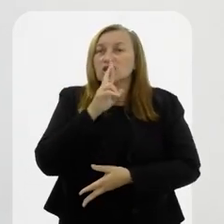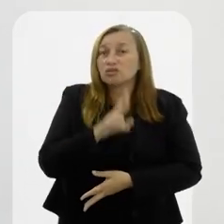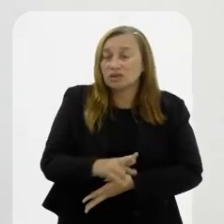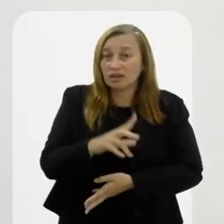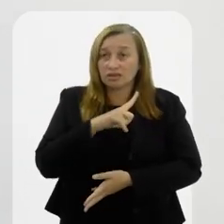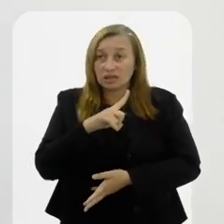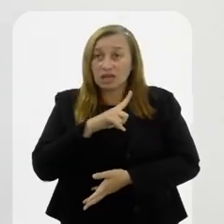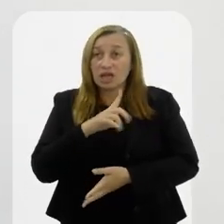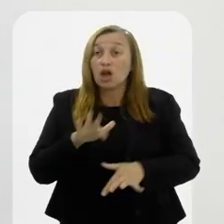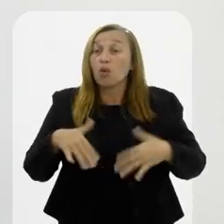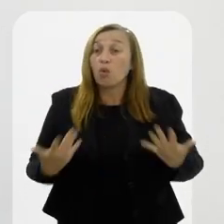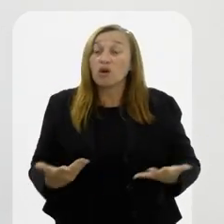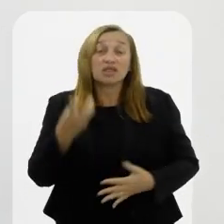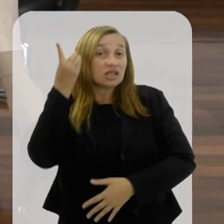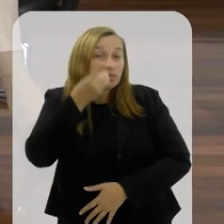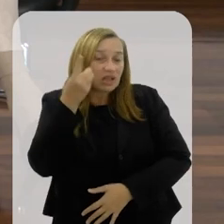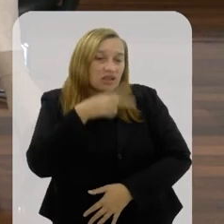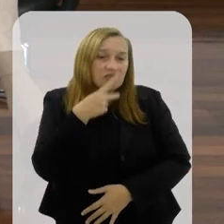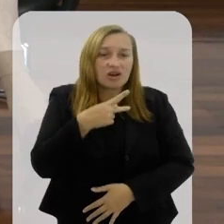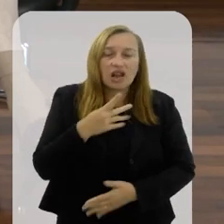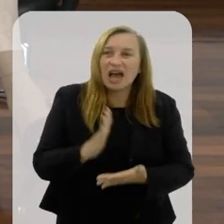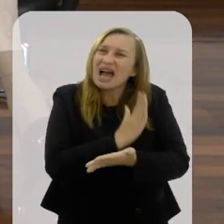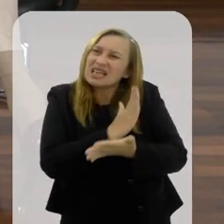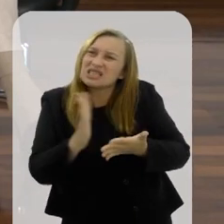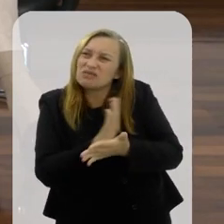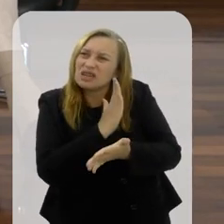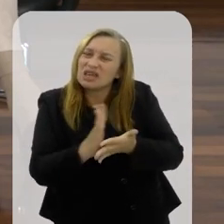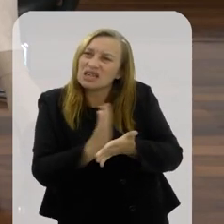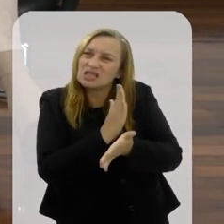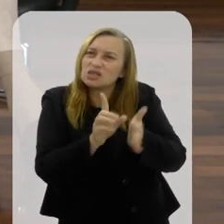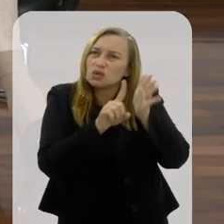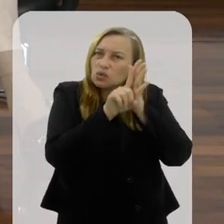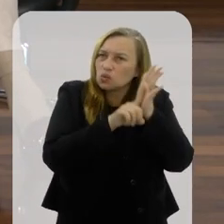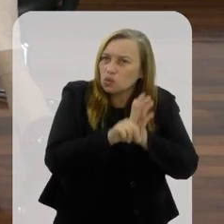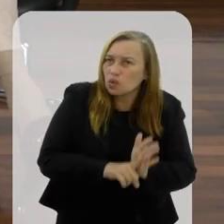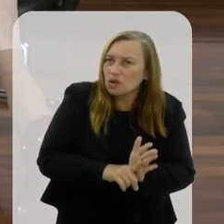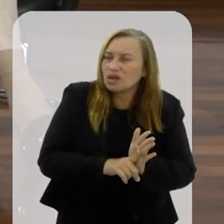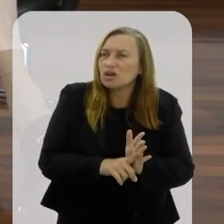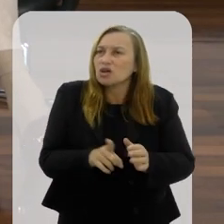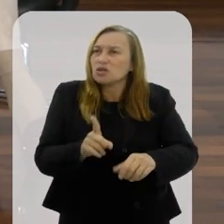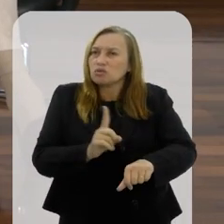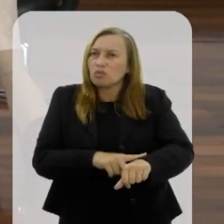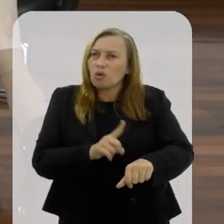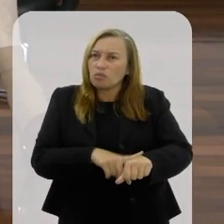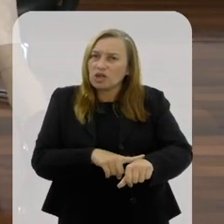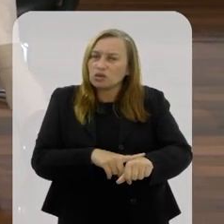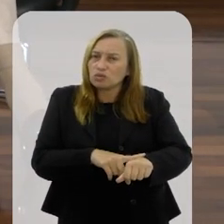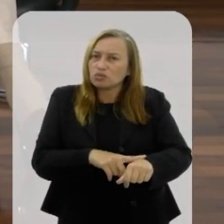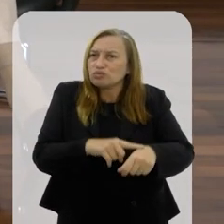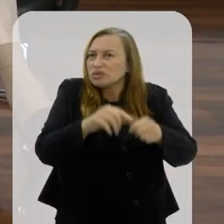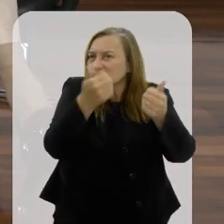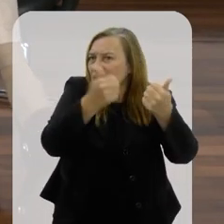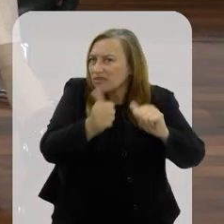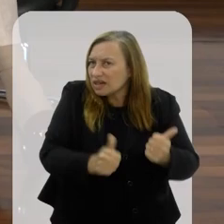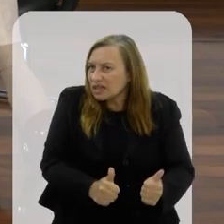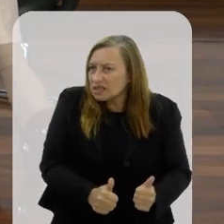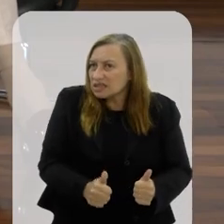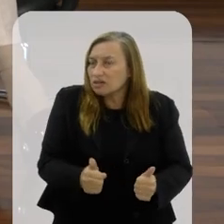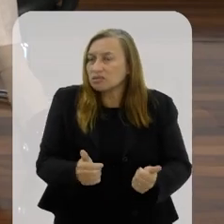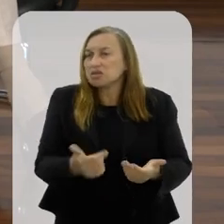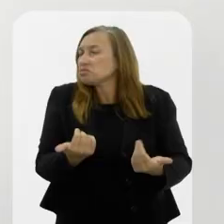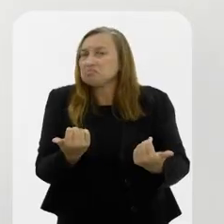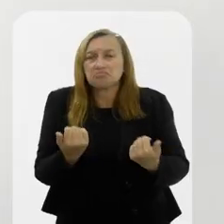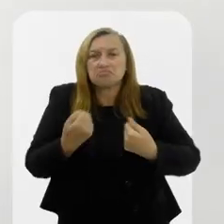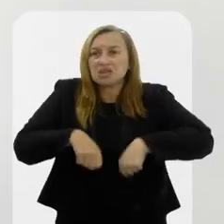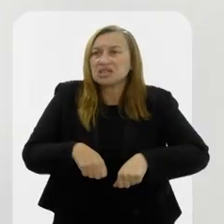primeiro bloco sobre a questão de muitas vezes esse diagnóstico ser feito na consulta. É exatamente isso, sem utilização de